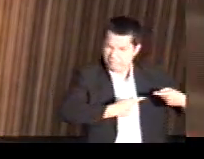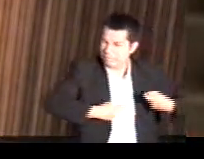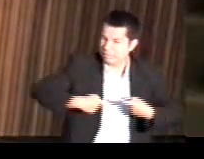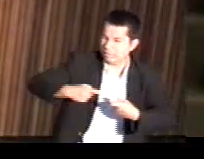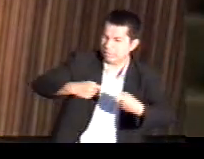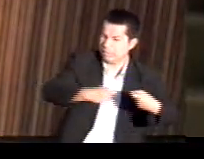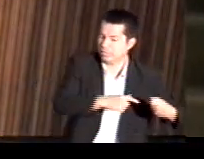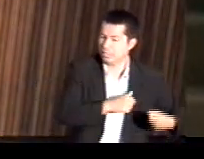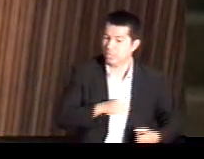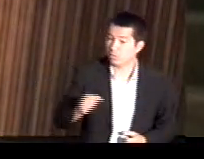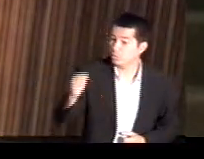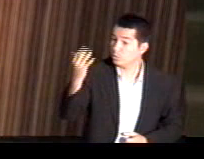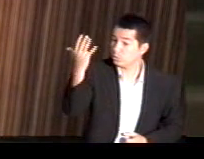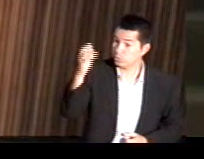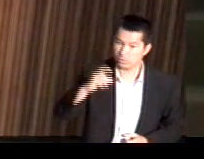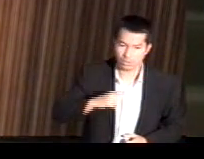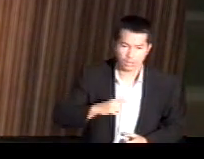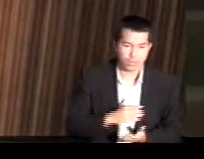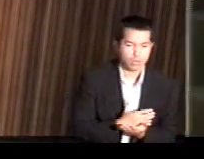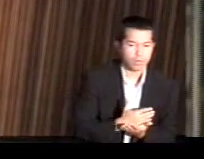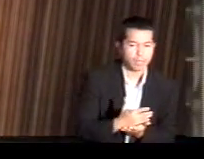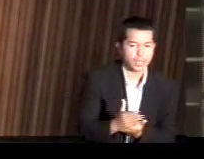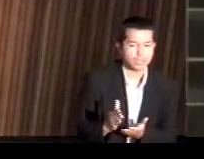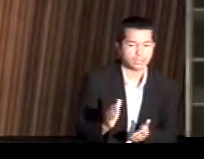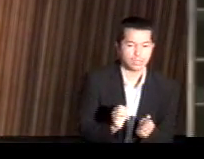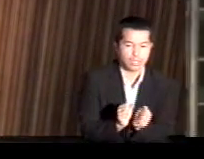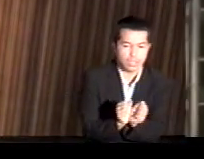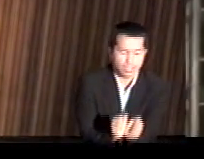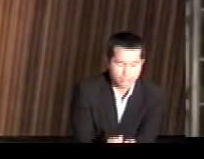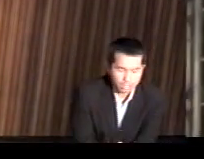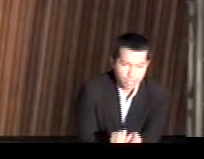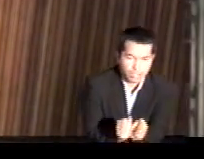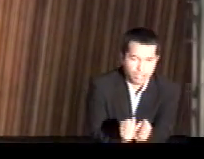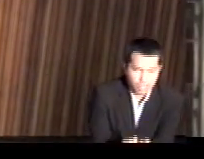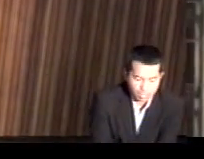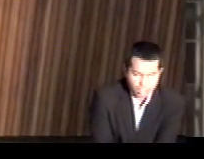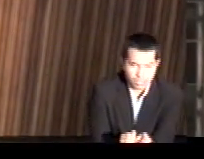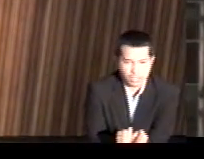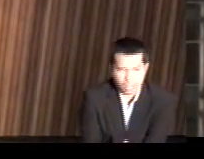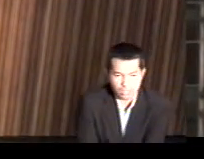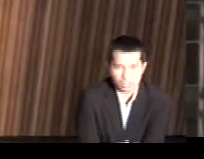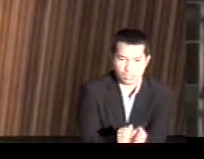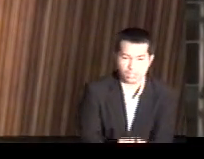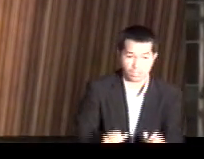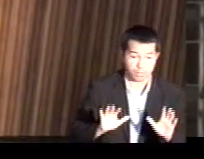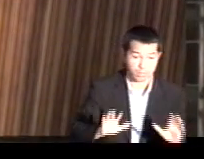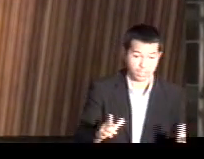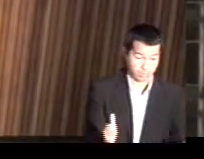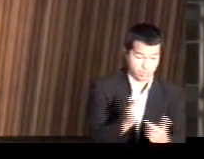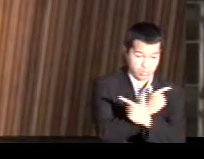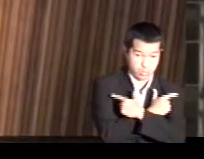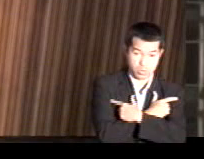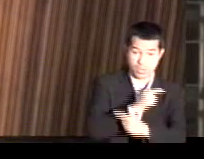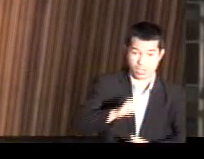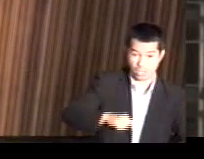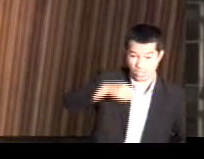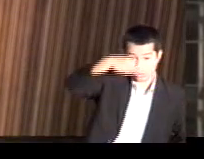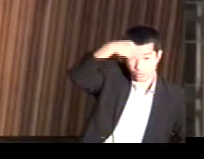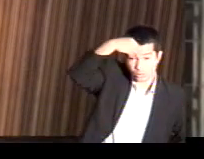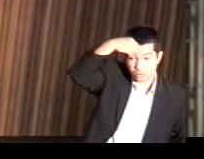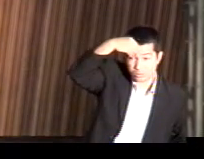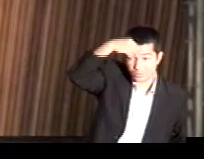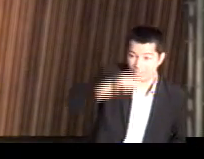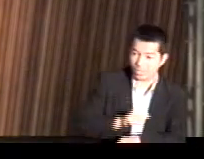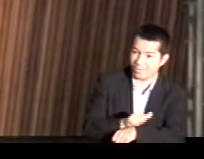e eles tinham se tornado escravos daqueles que dominaram aquelas cidades. E Ló